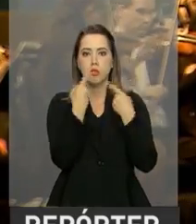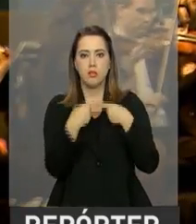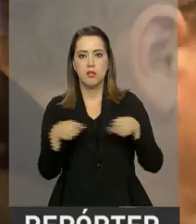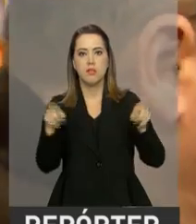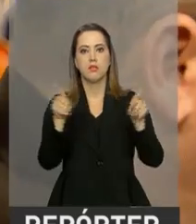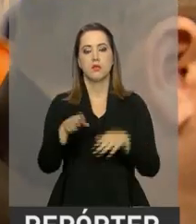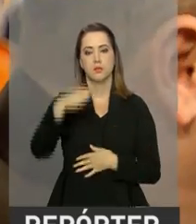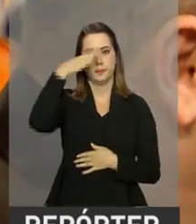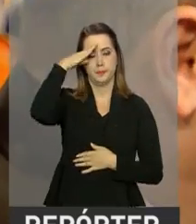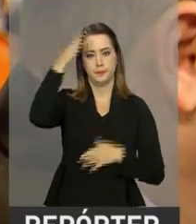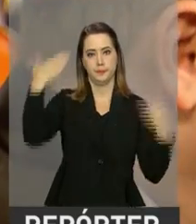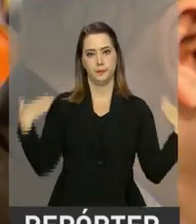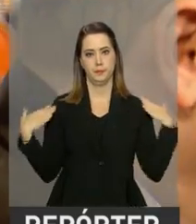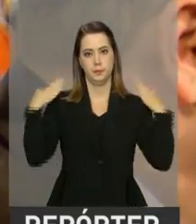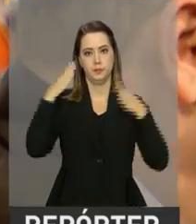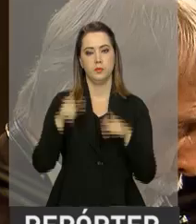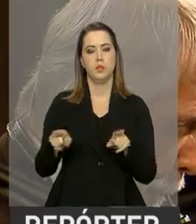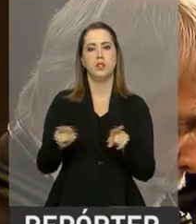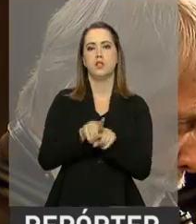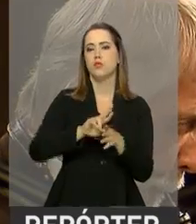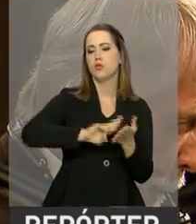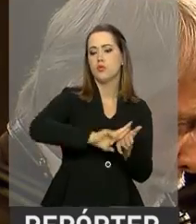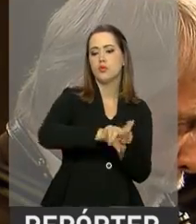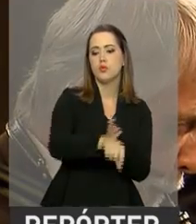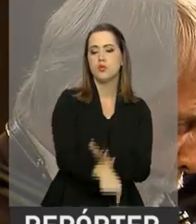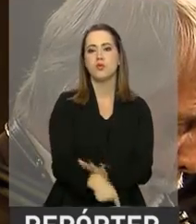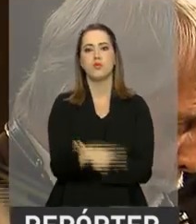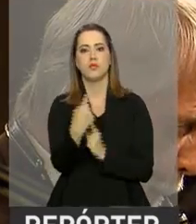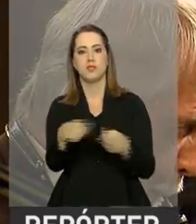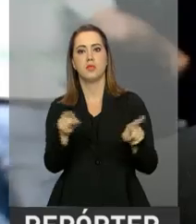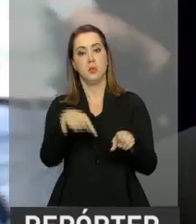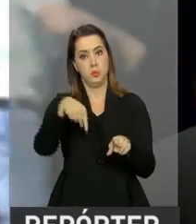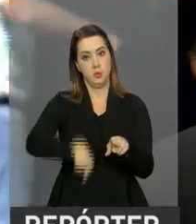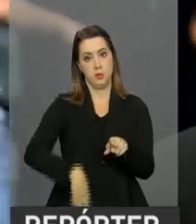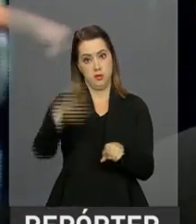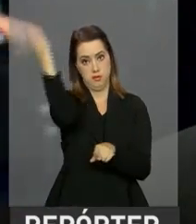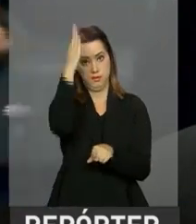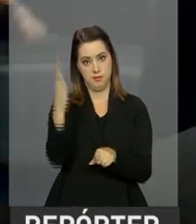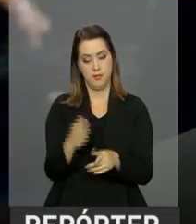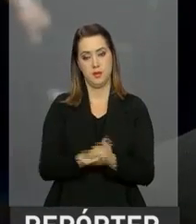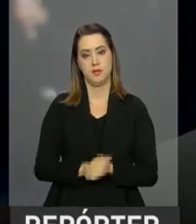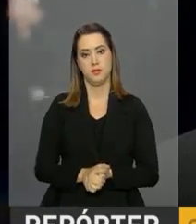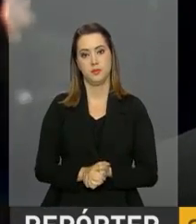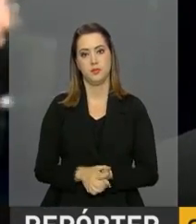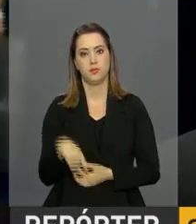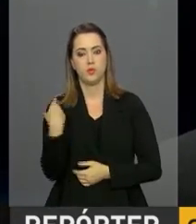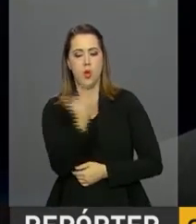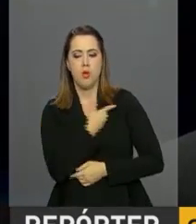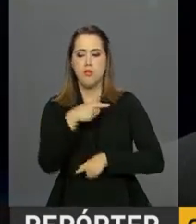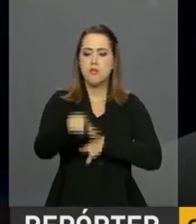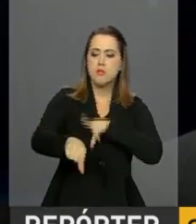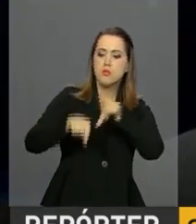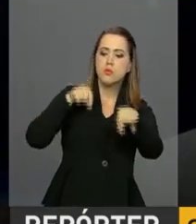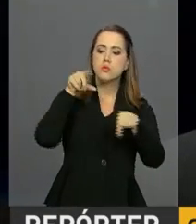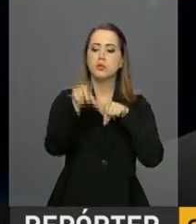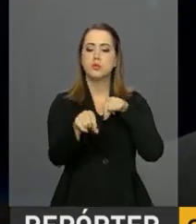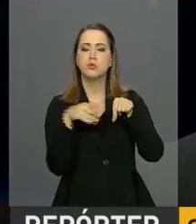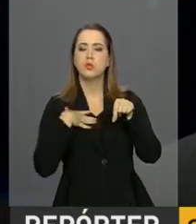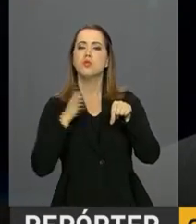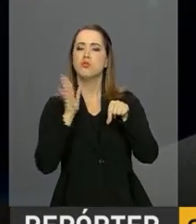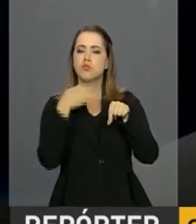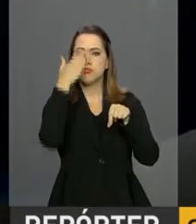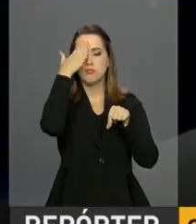Exército e músicas brasileiras famosas como as de Luiz Gonzaga. Nós fizemos essa escolha dentro do nosso